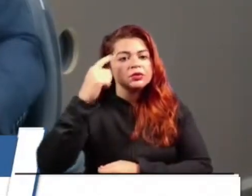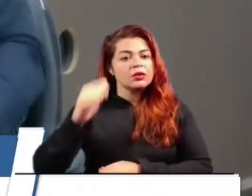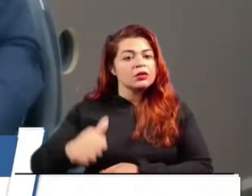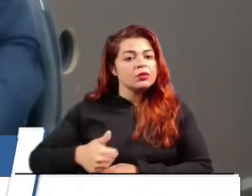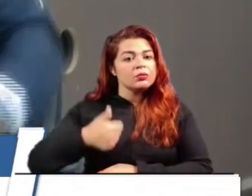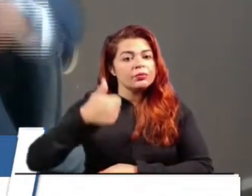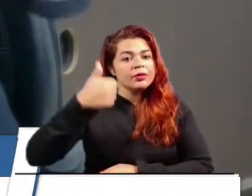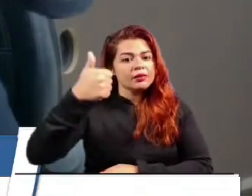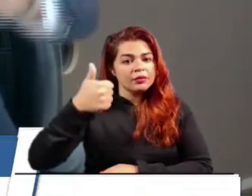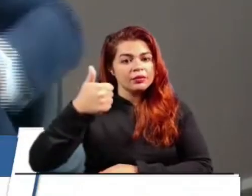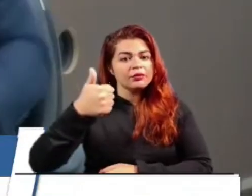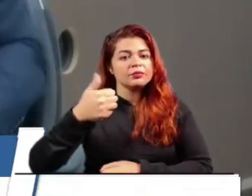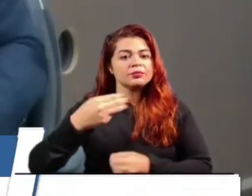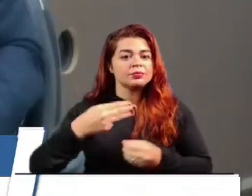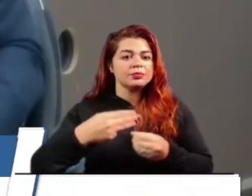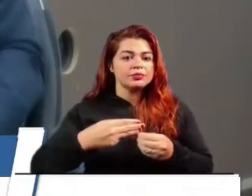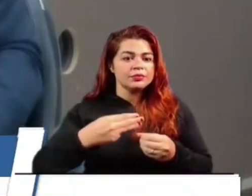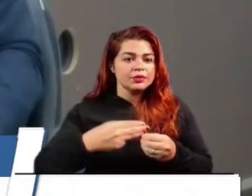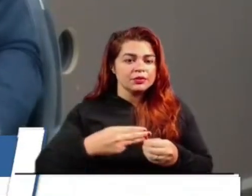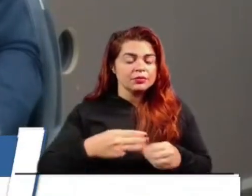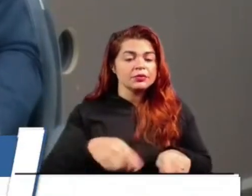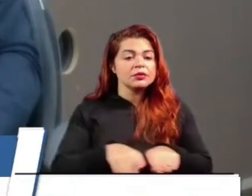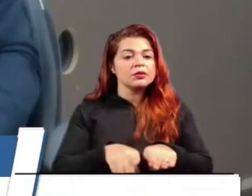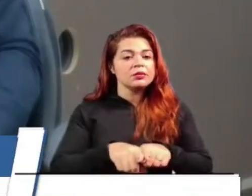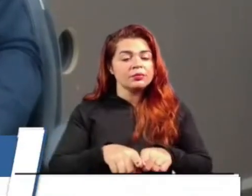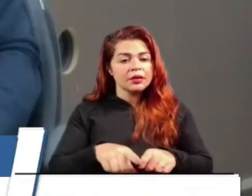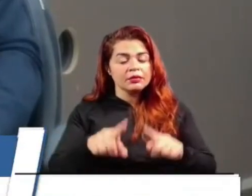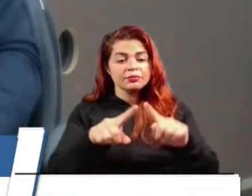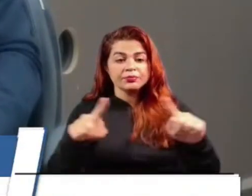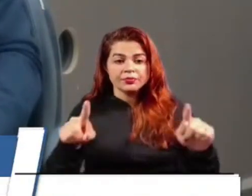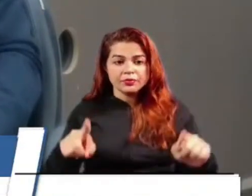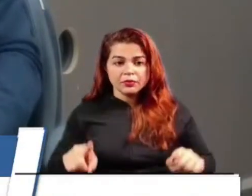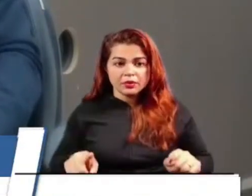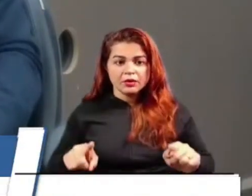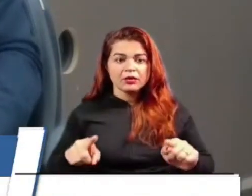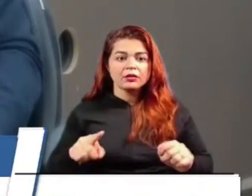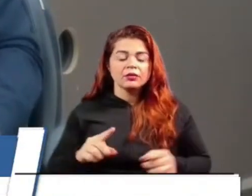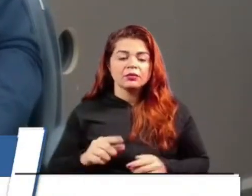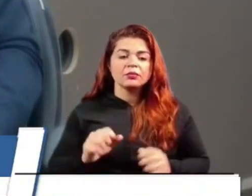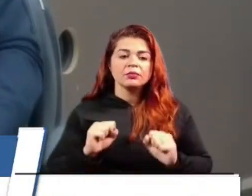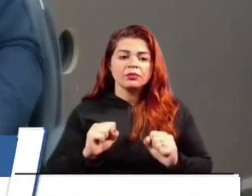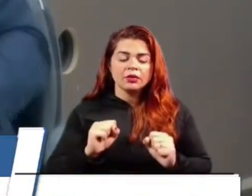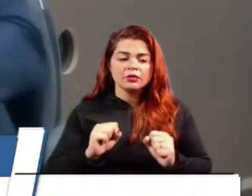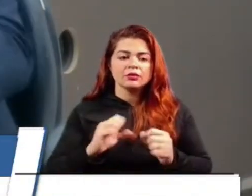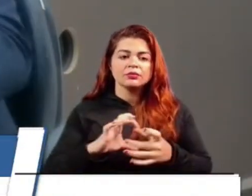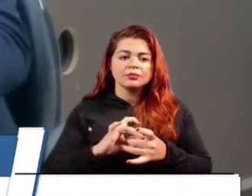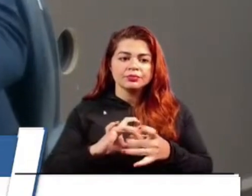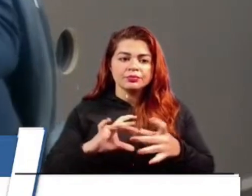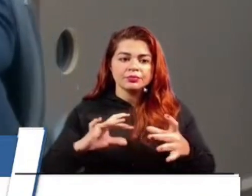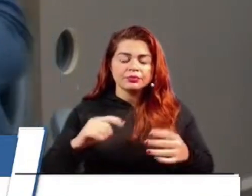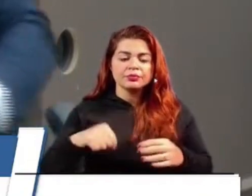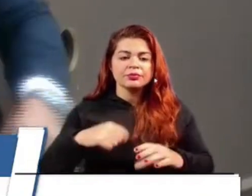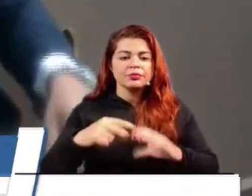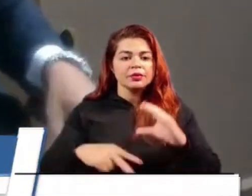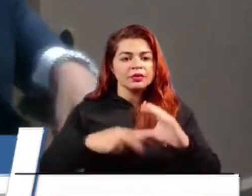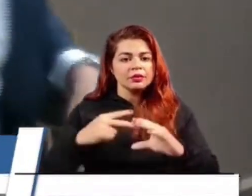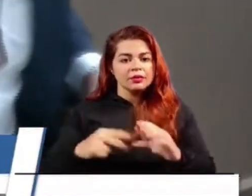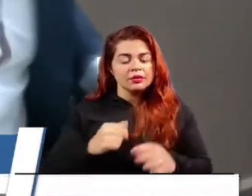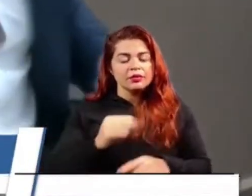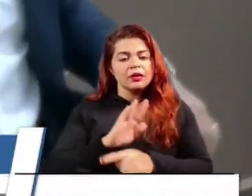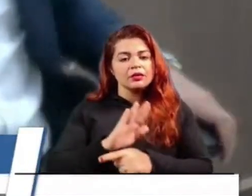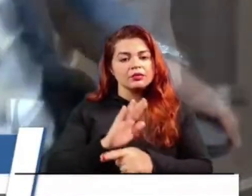servidor. Pode contar com a gente, com essa casa, e nós estamos à disposição para colaborar e contribuir. Muito obrigado.